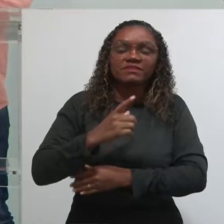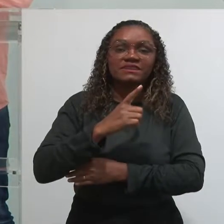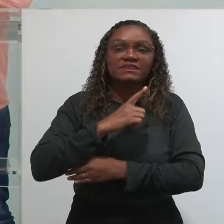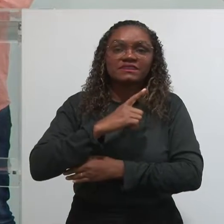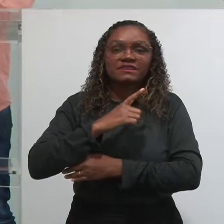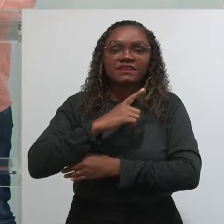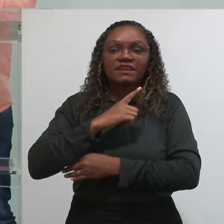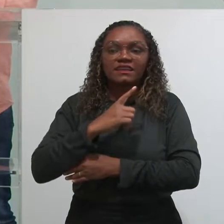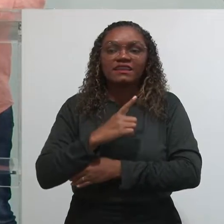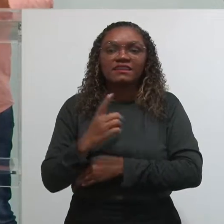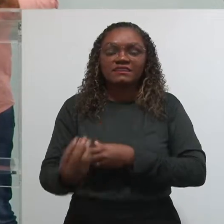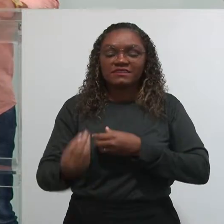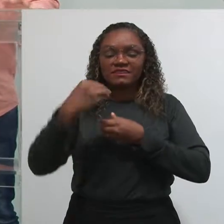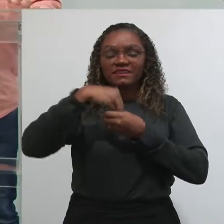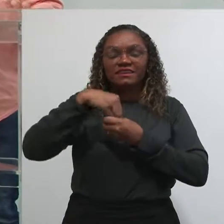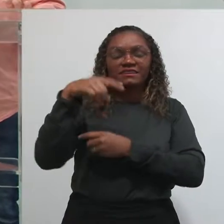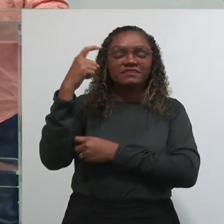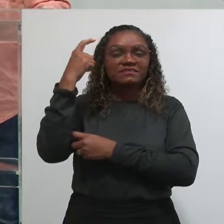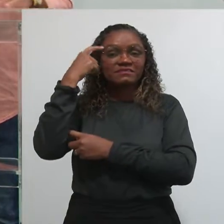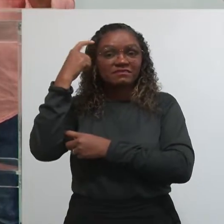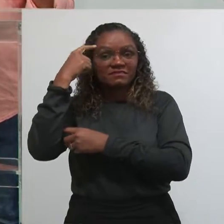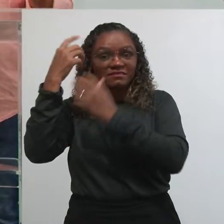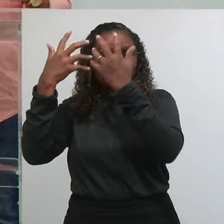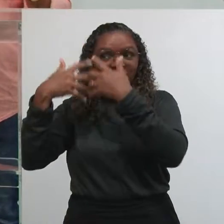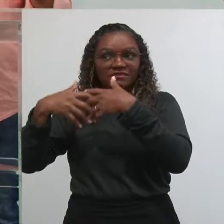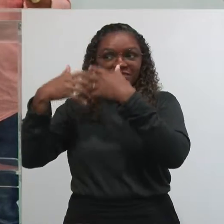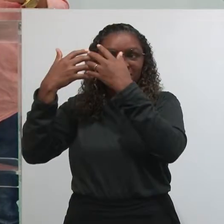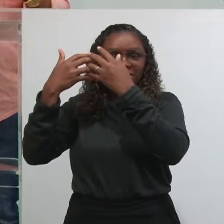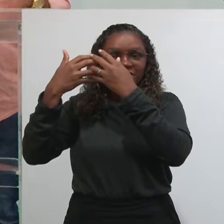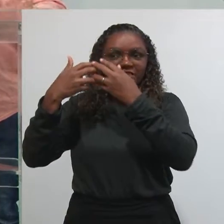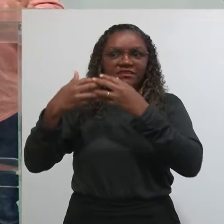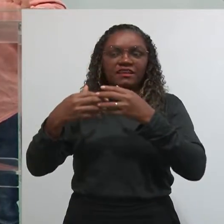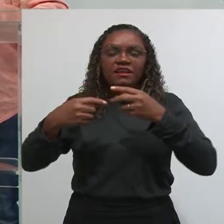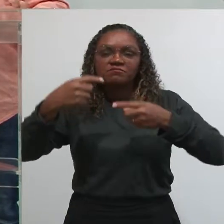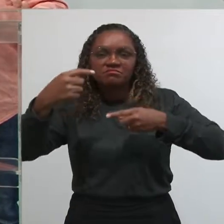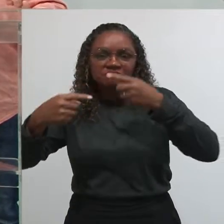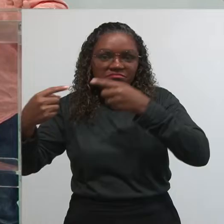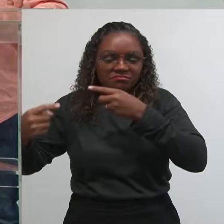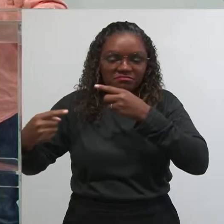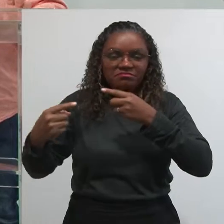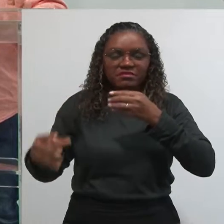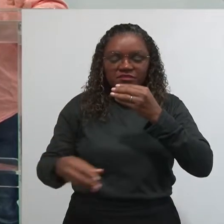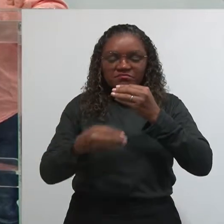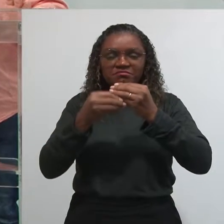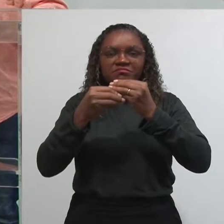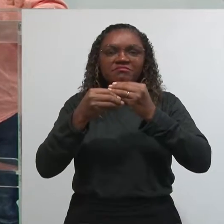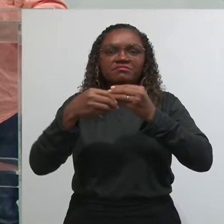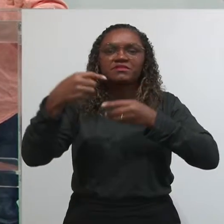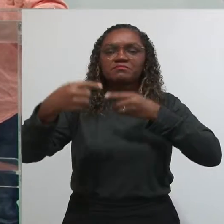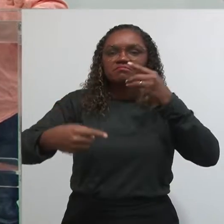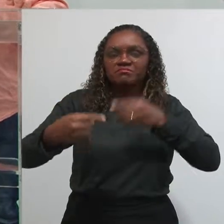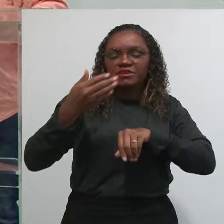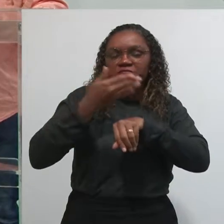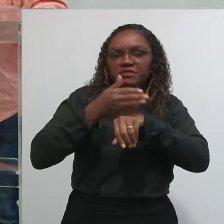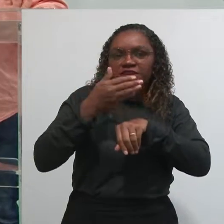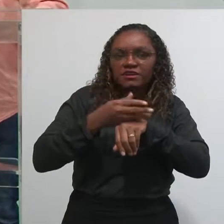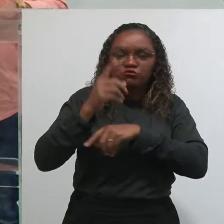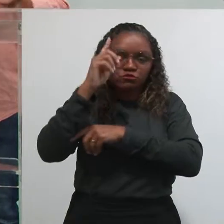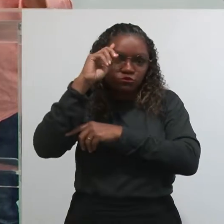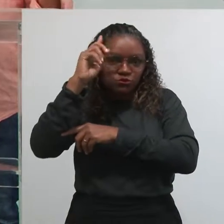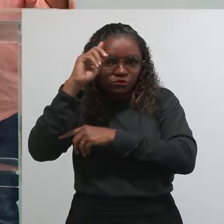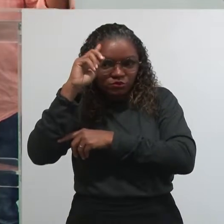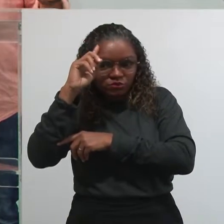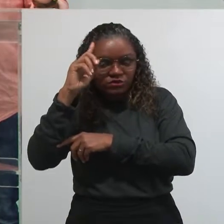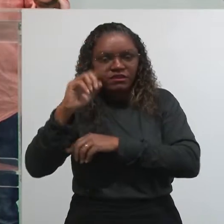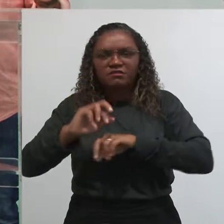está no ideal, né? A concepção, a formulação e a implementação de políticas públicas na prática, no dia a dia, ela se dá de